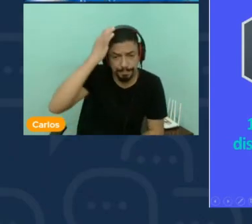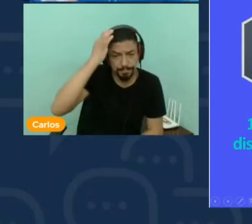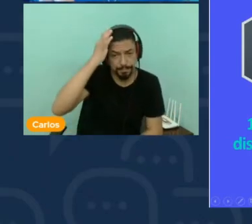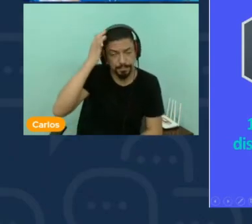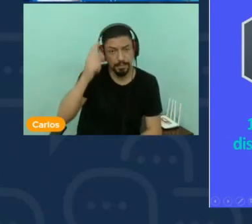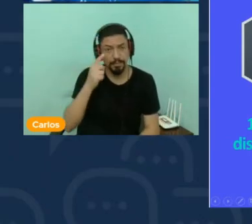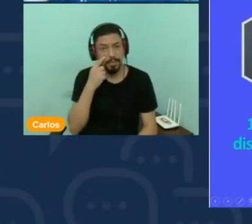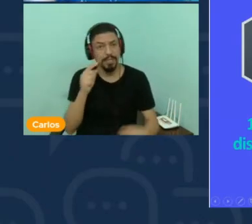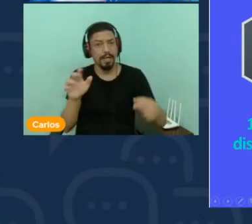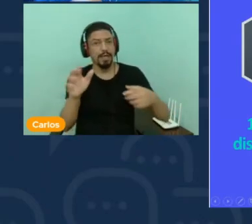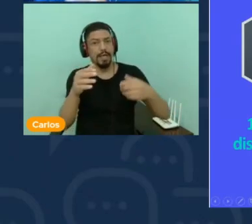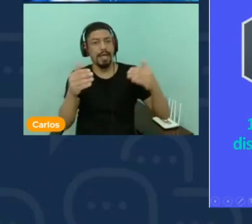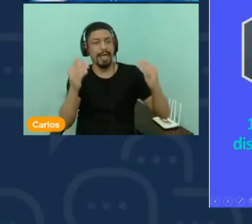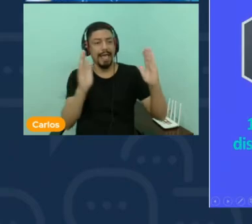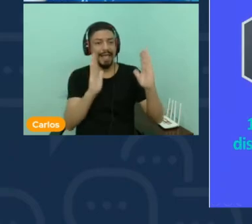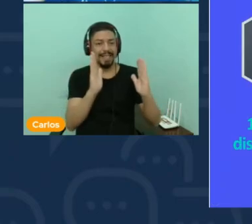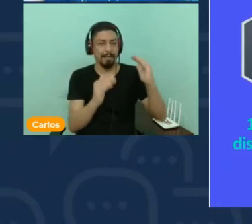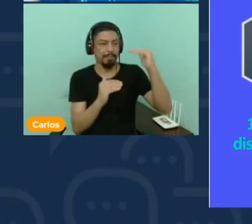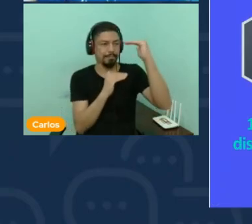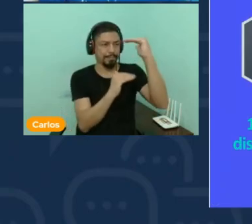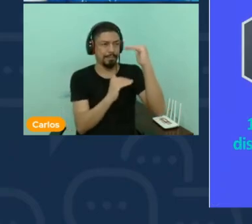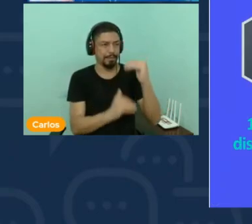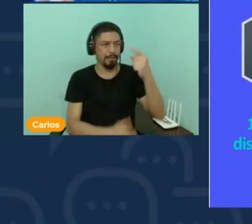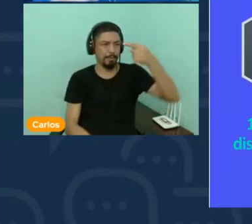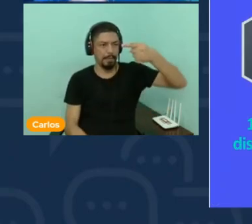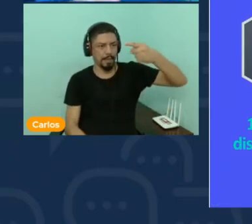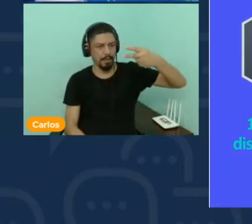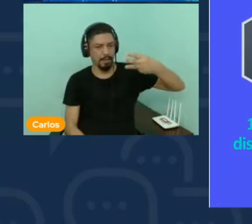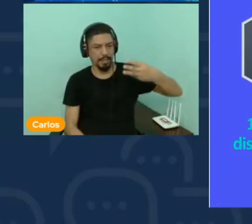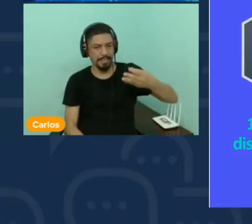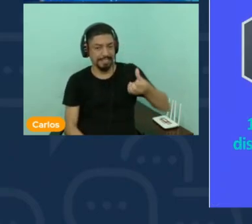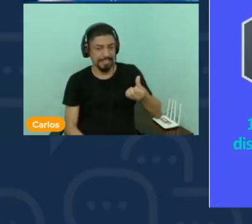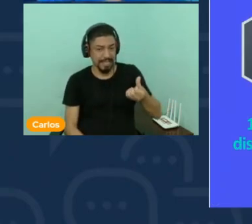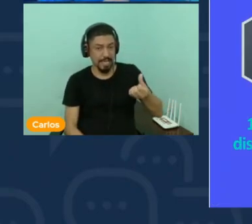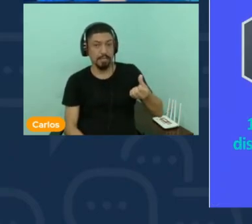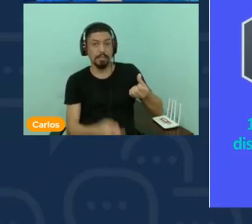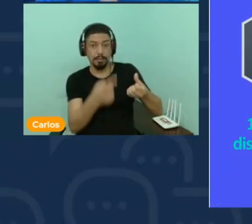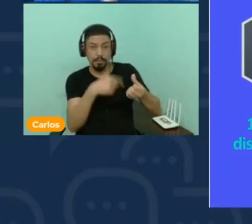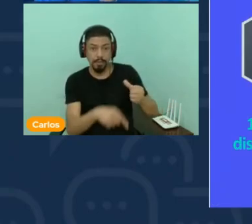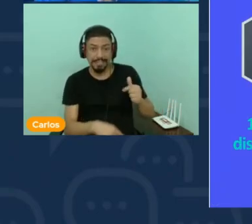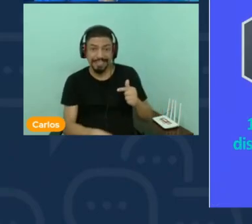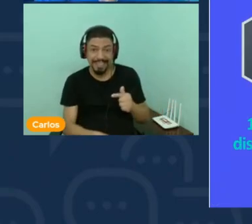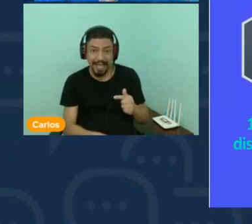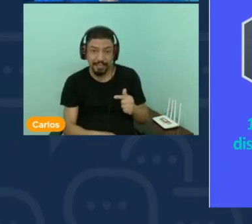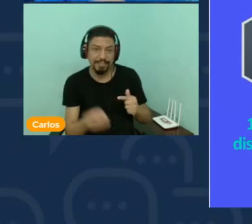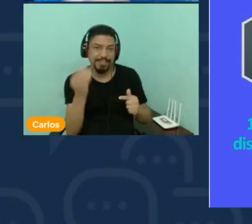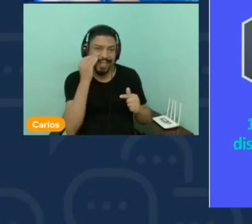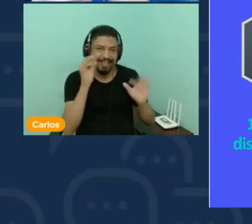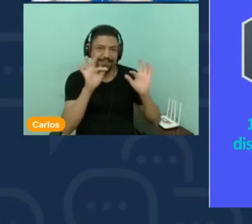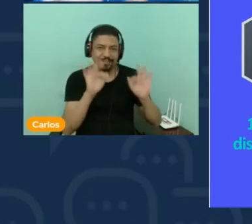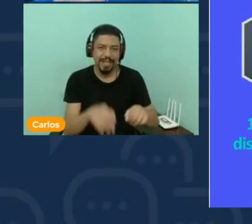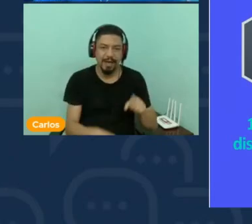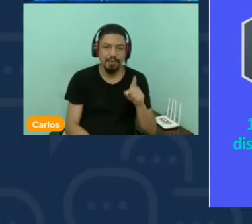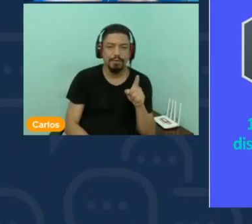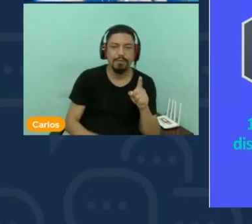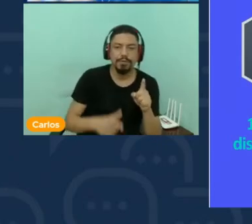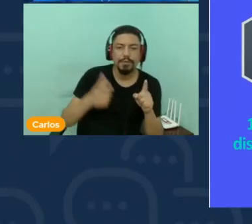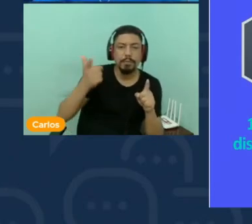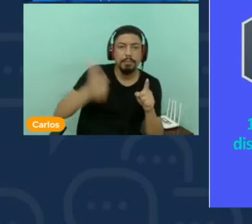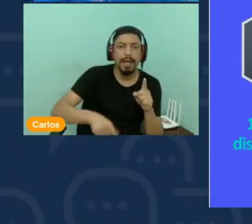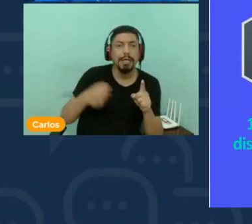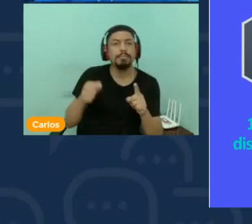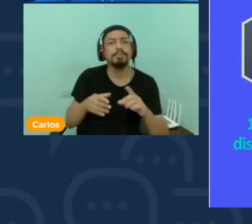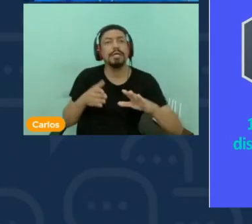aparecer ali, no mesmo lugar do conteúdo, ele vai aparecer ali o teste final. E tem que acertar